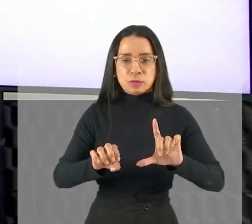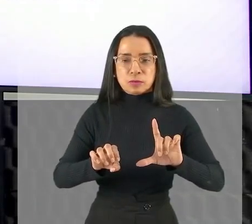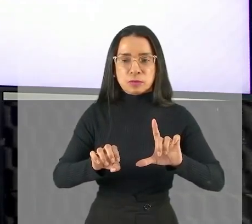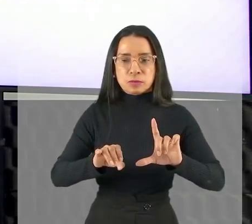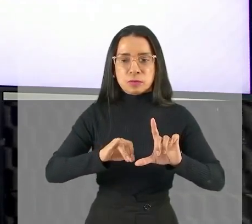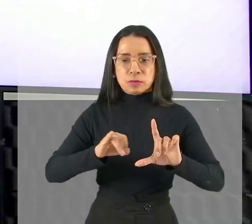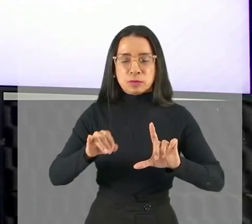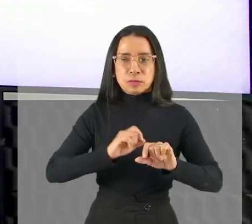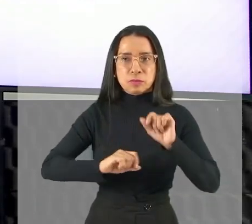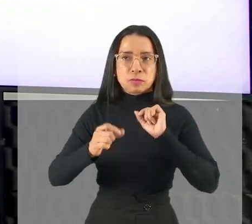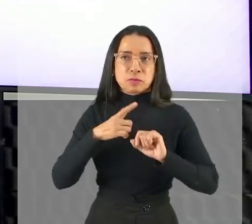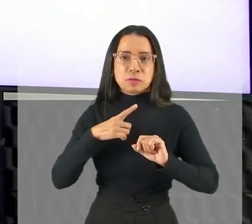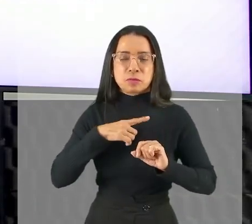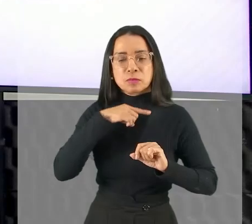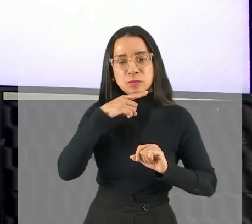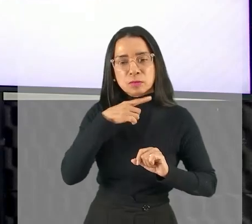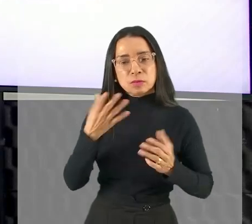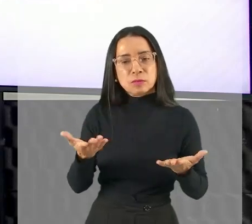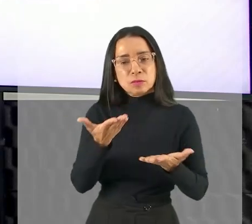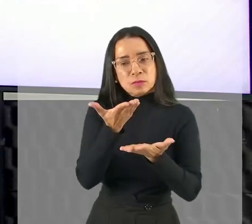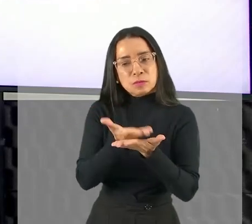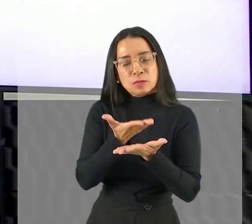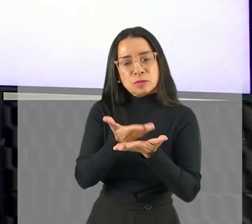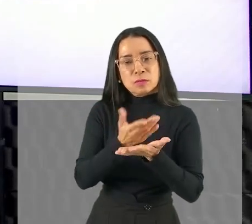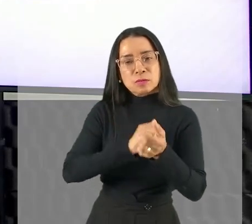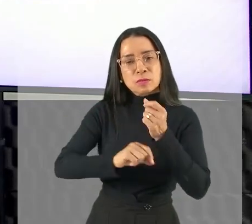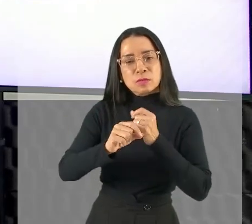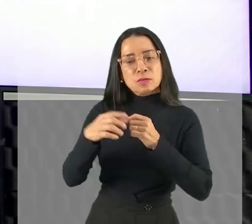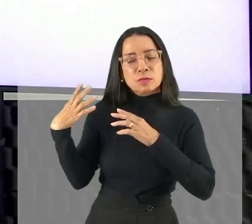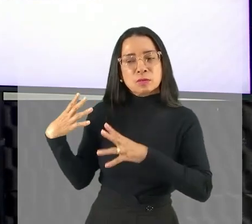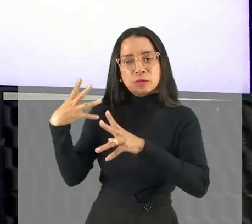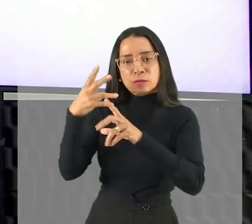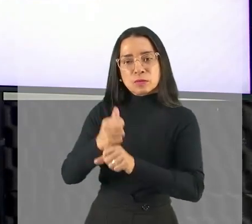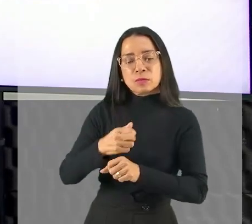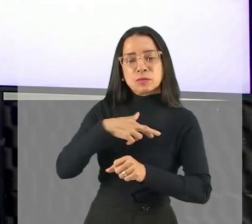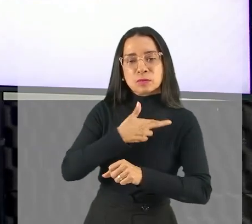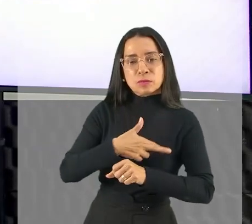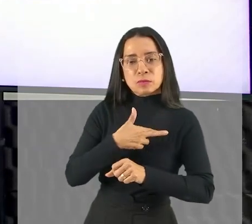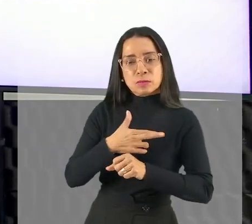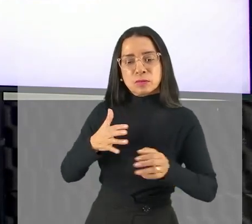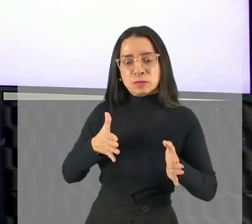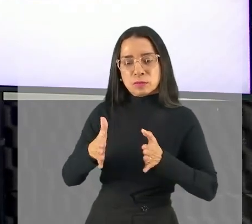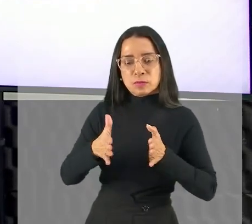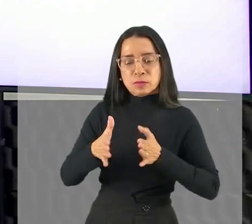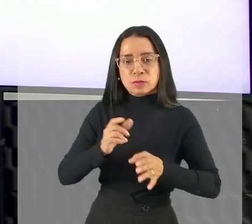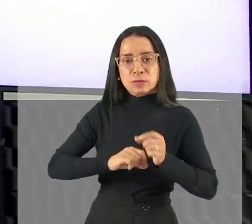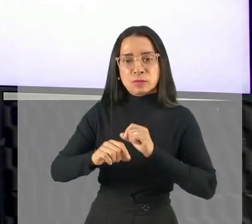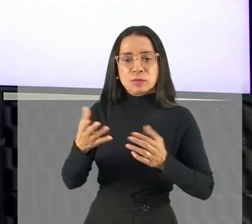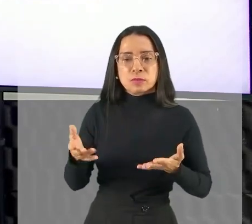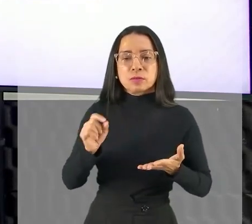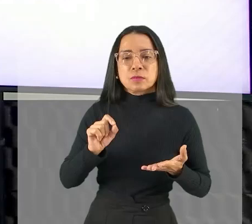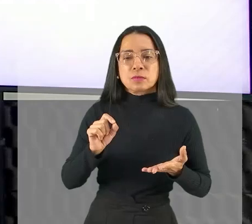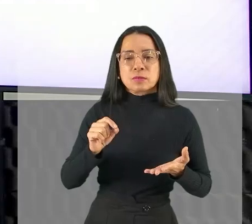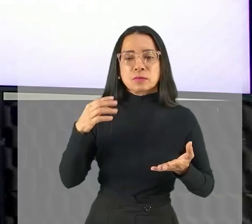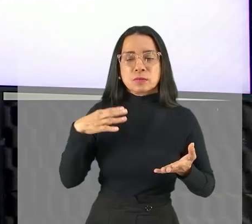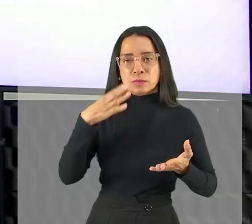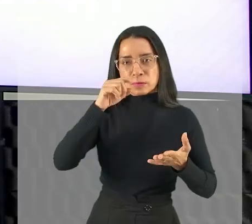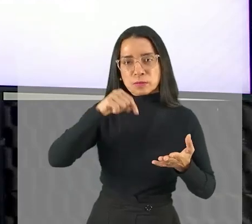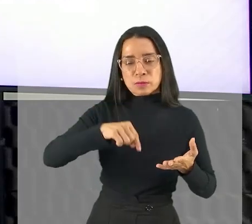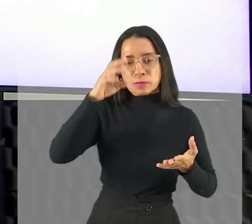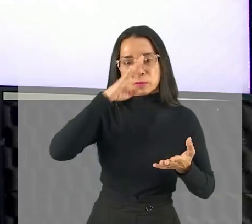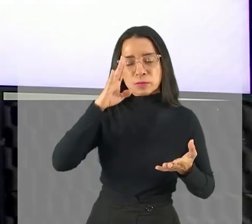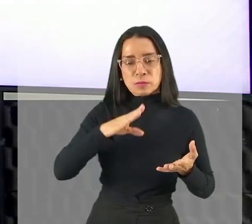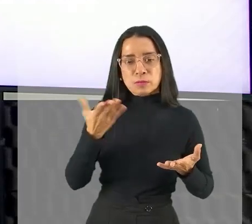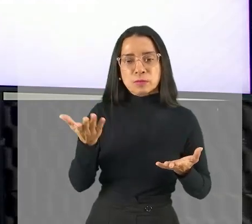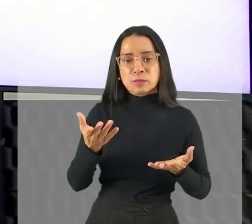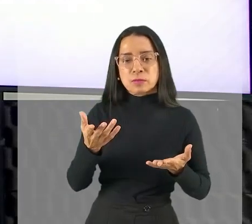vocês ficarem com muita dúvida, vamos lá estudar um pouquinho da revisão do romantismo, as fases, principalmente tratando aqui do Brasil, e aí a gente